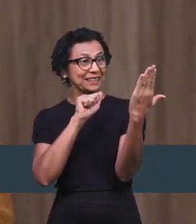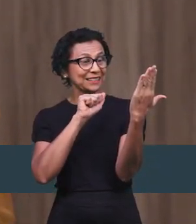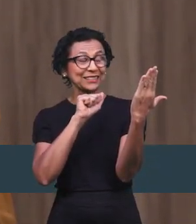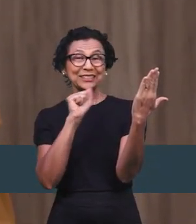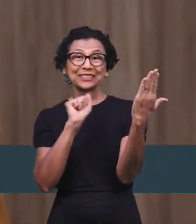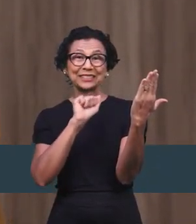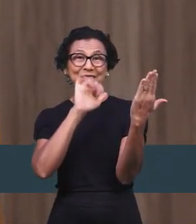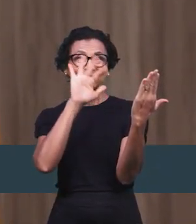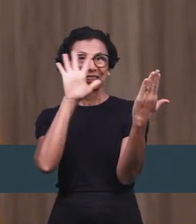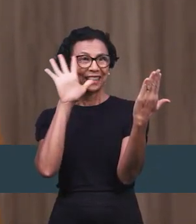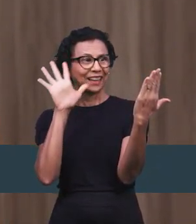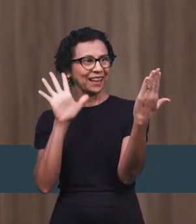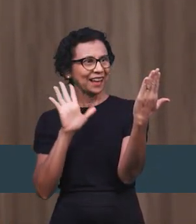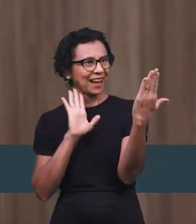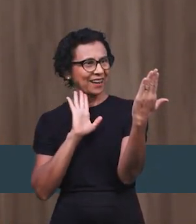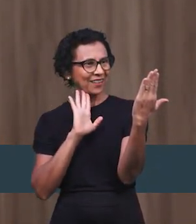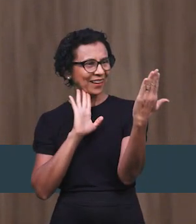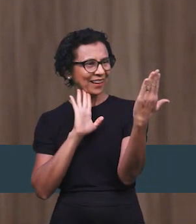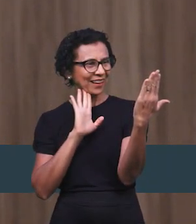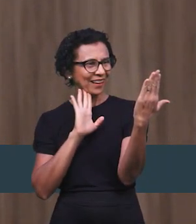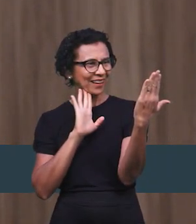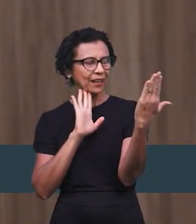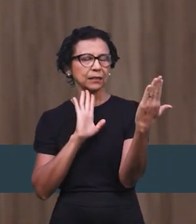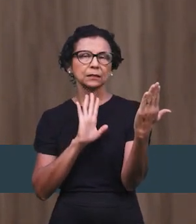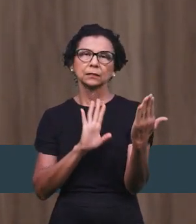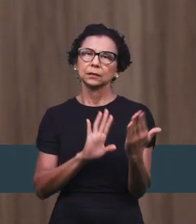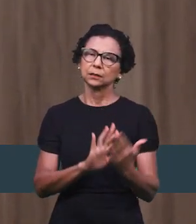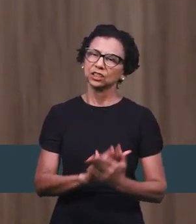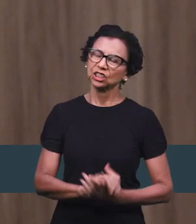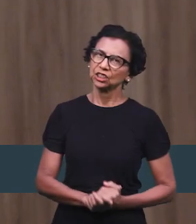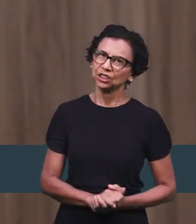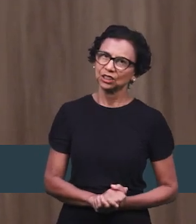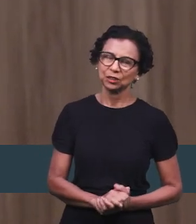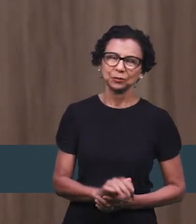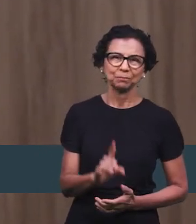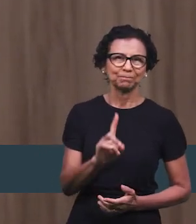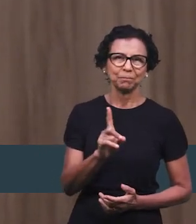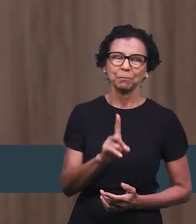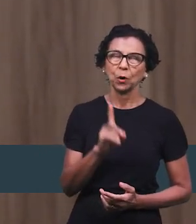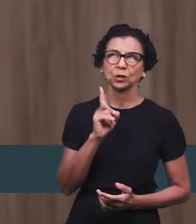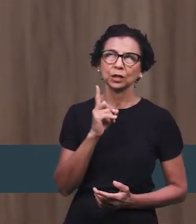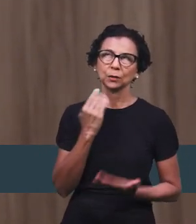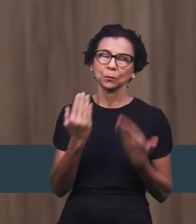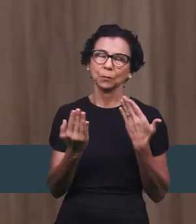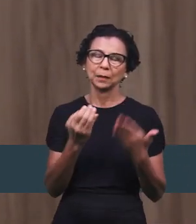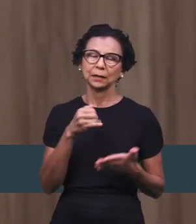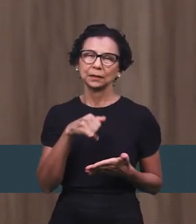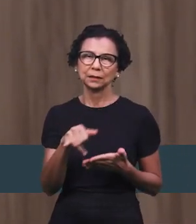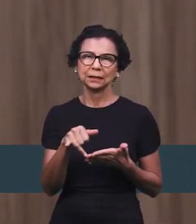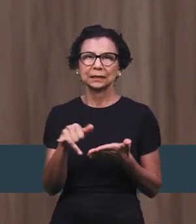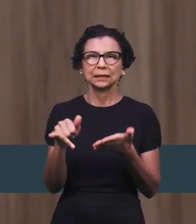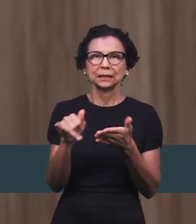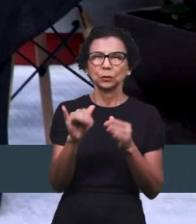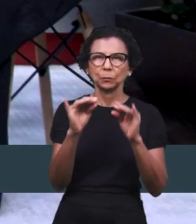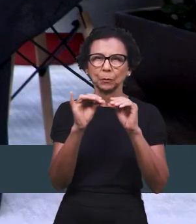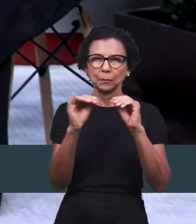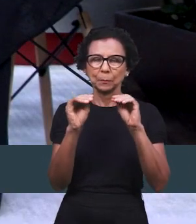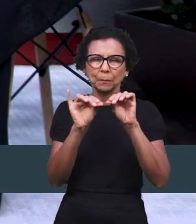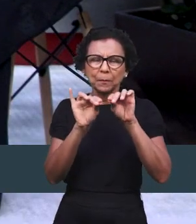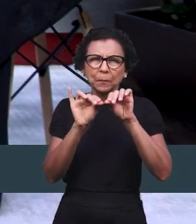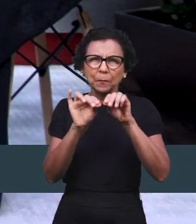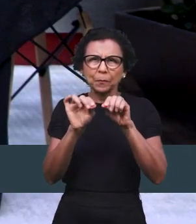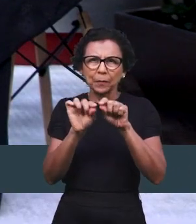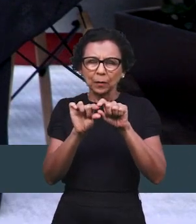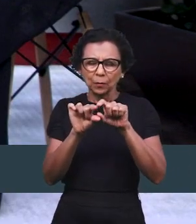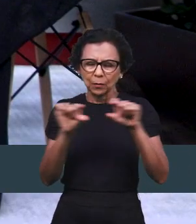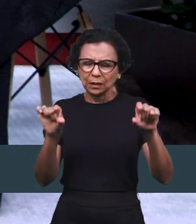esmalte do dente. É como se você estivesse passando uma lixinha no dente, né? Ao ocorrer do tempo, pode ocorrer sensibilidade, o